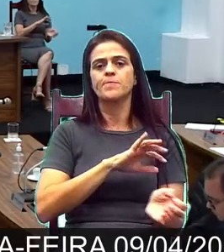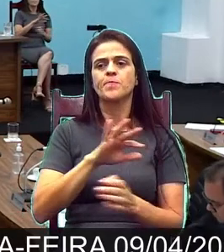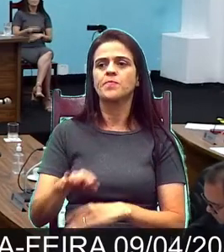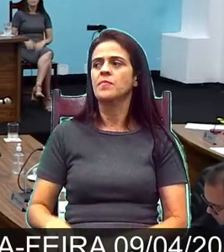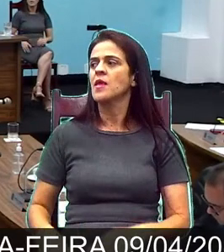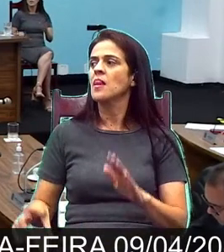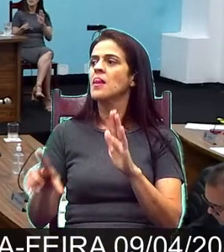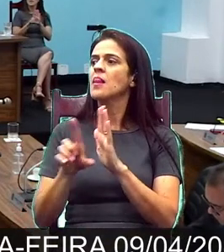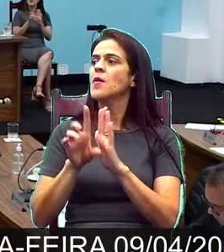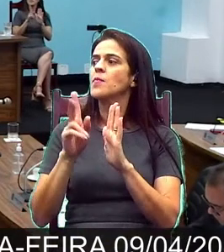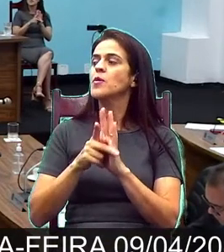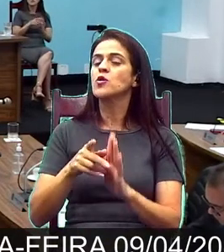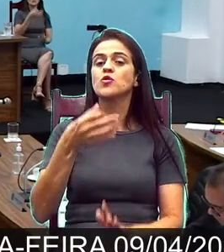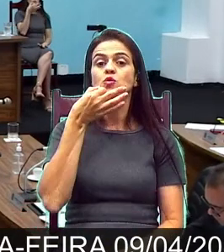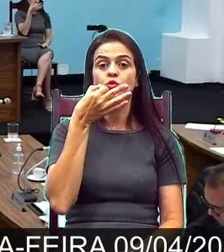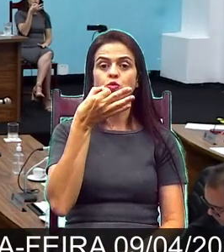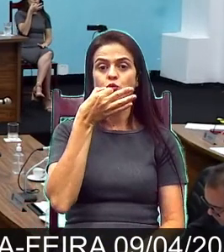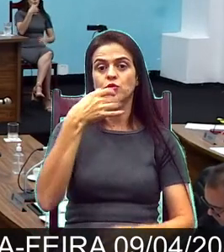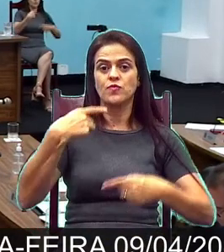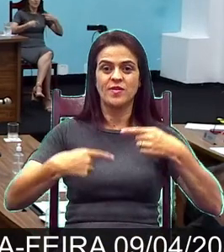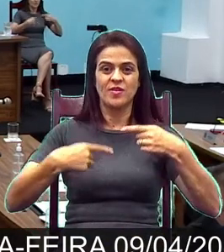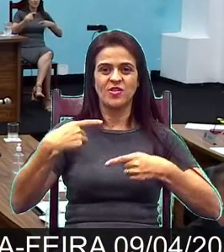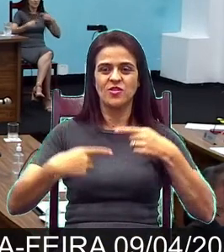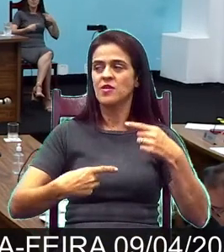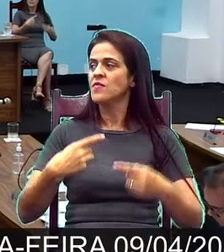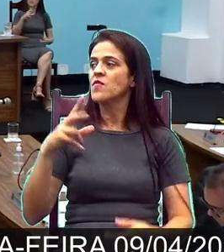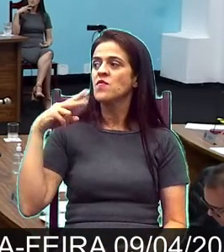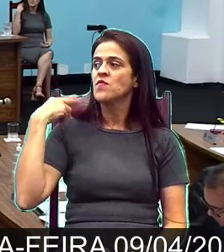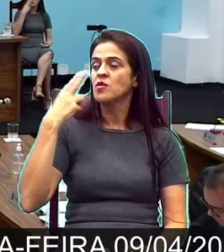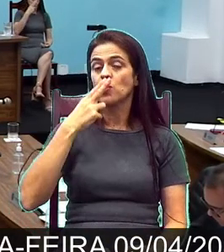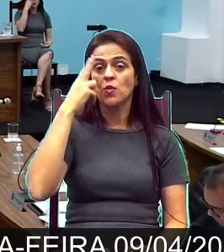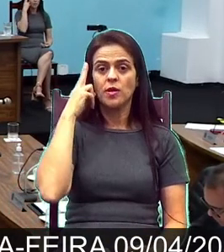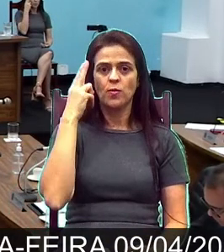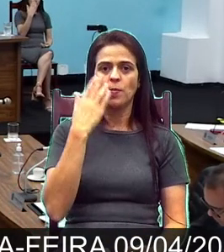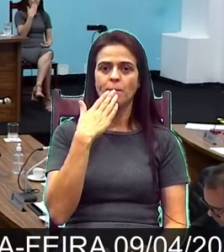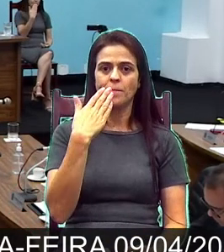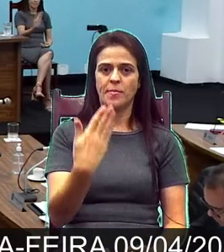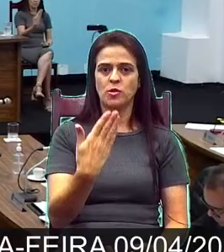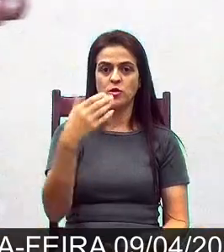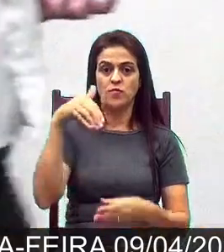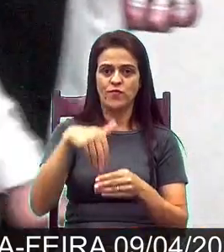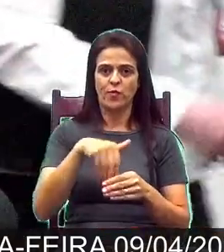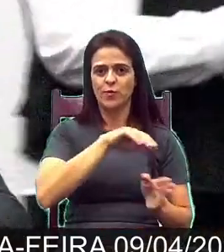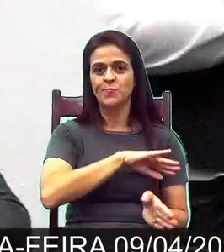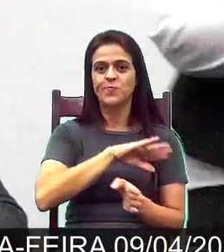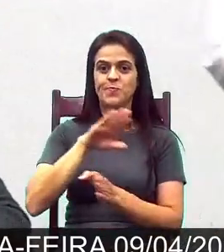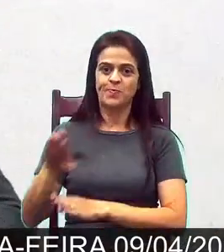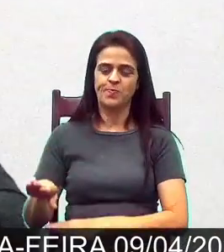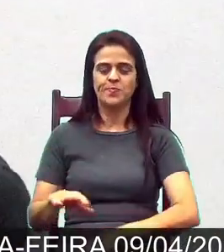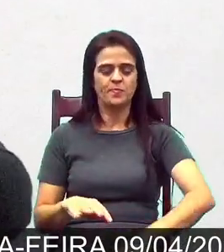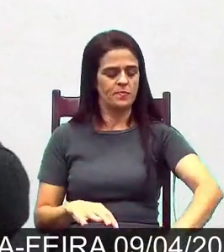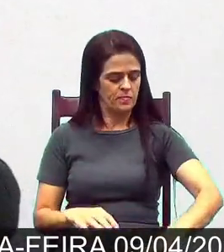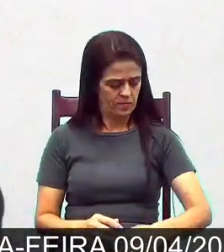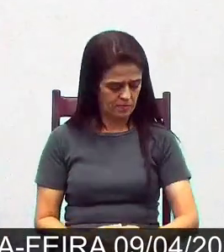Projeto em discussão, com a palavra o vereador autor Igor Bueno, para o encaminhamento.